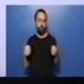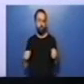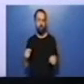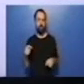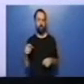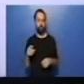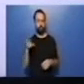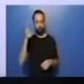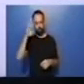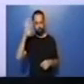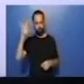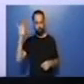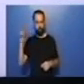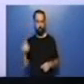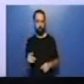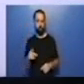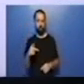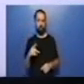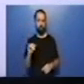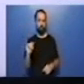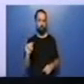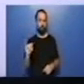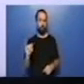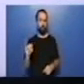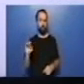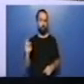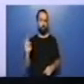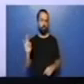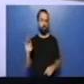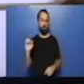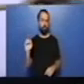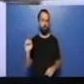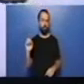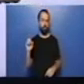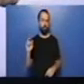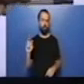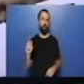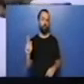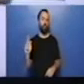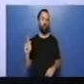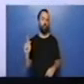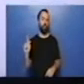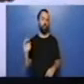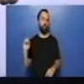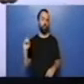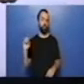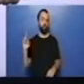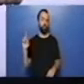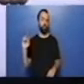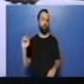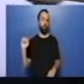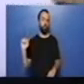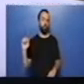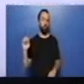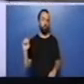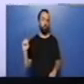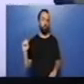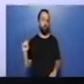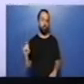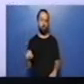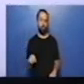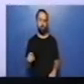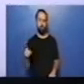dia, mas a gente não sabe. Vamos aproveitar que tem outras fórmulas que dá para ver mais aplicação